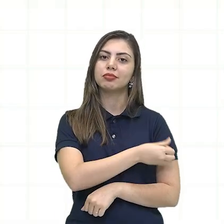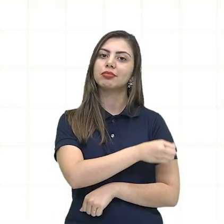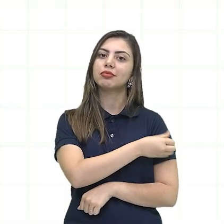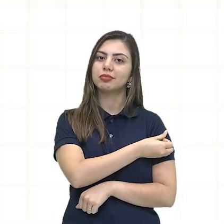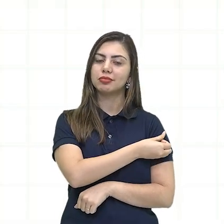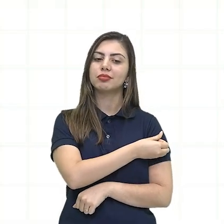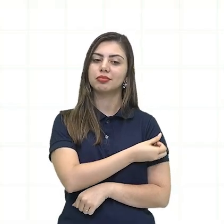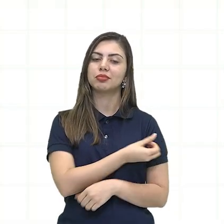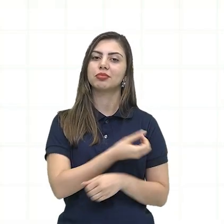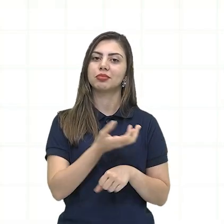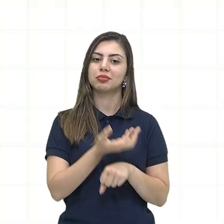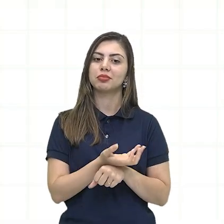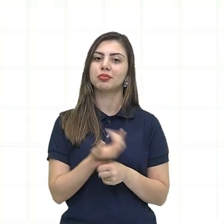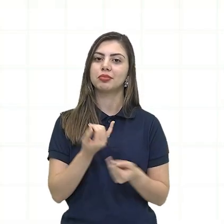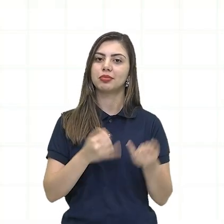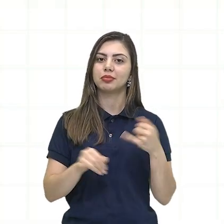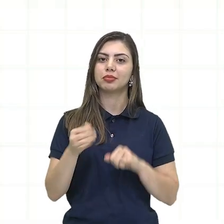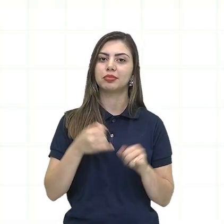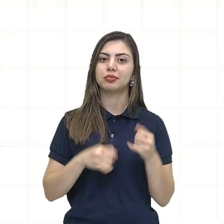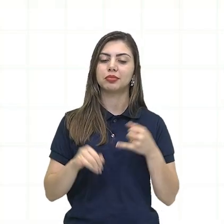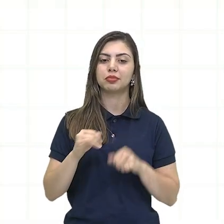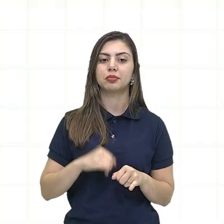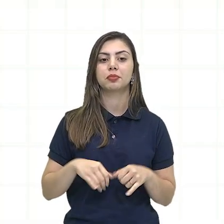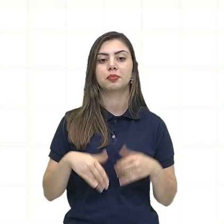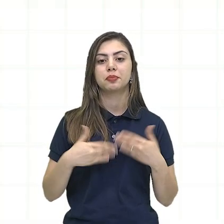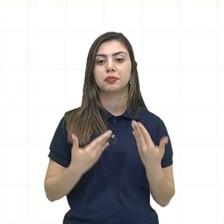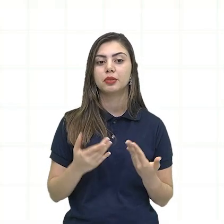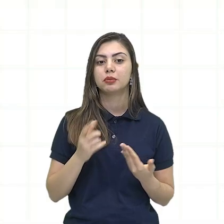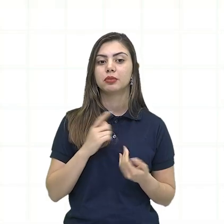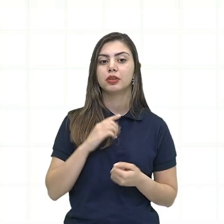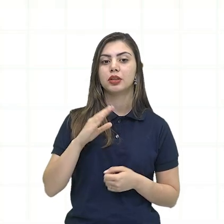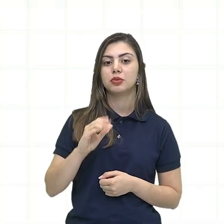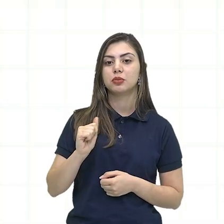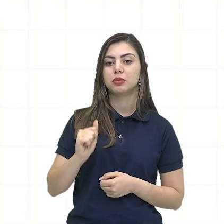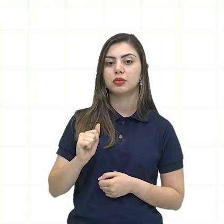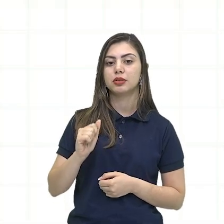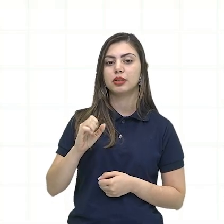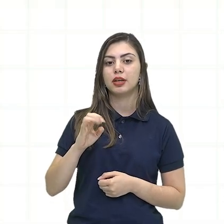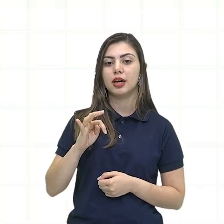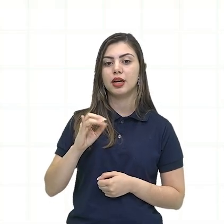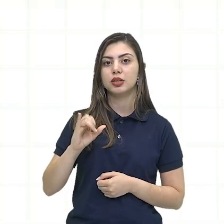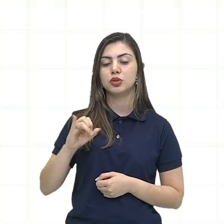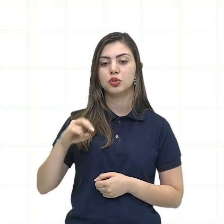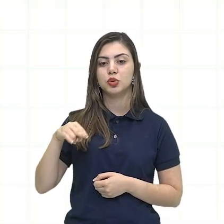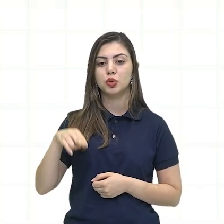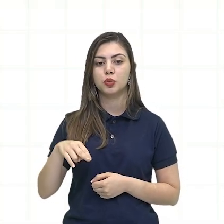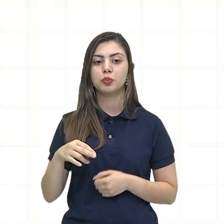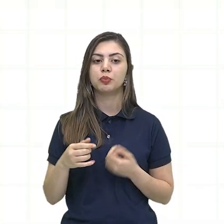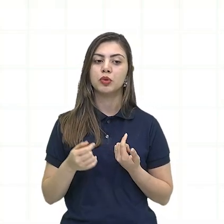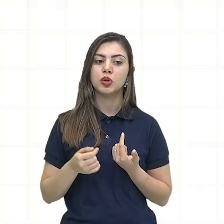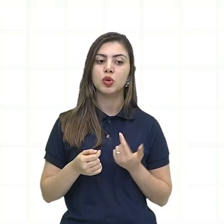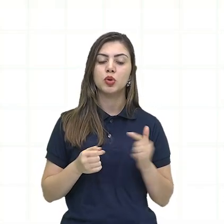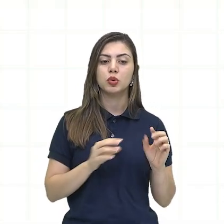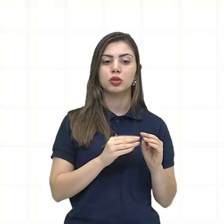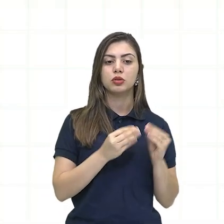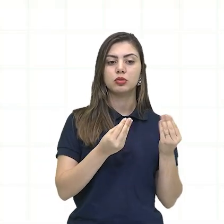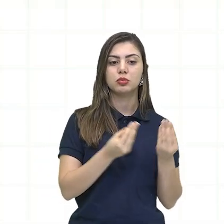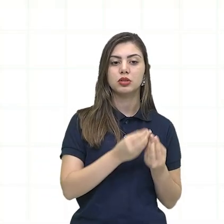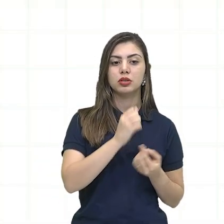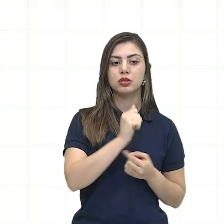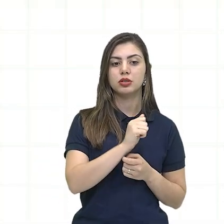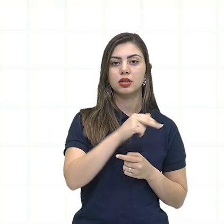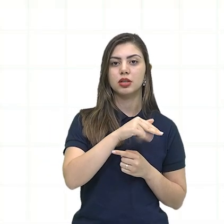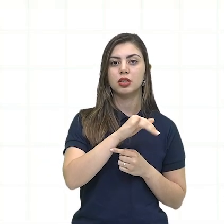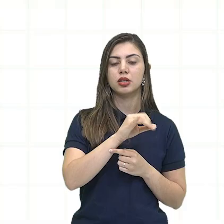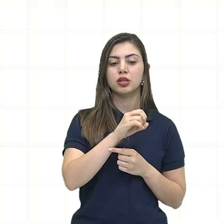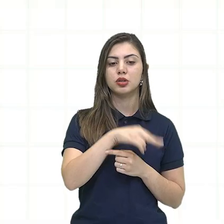a química. Assim como o cátion de um reagente se une ao ânion de outro reagente.